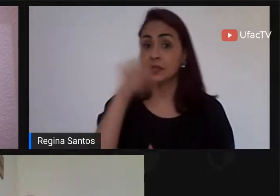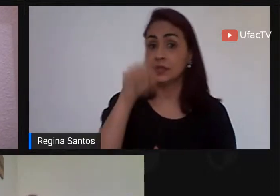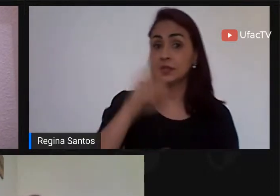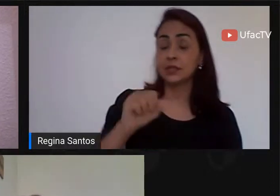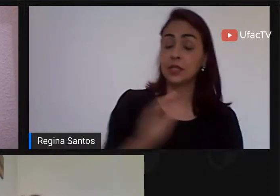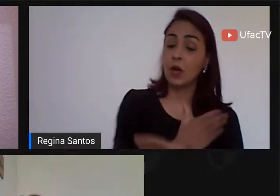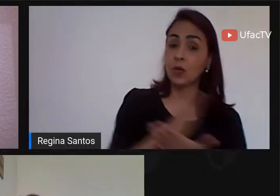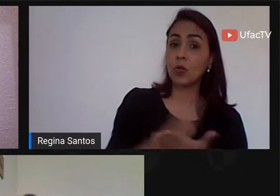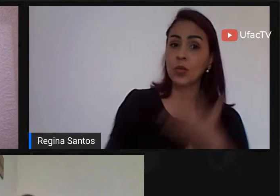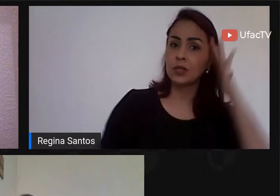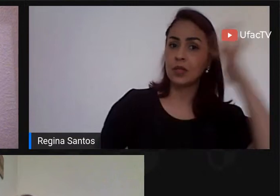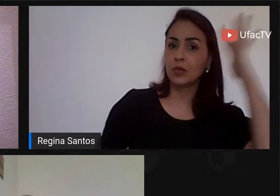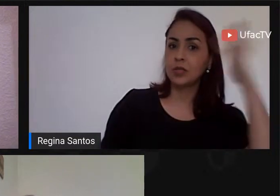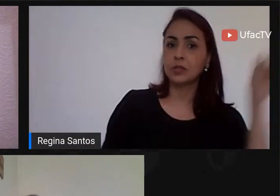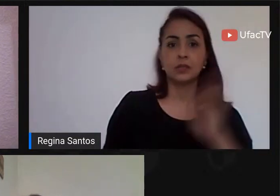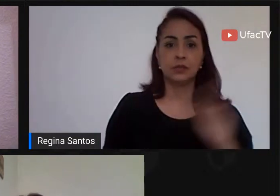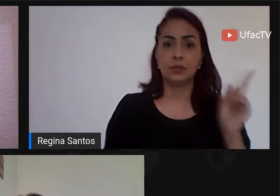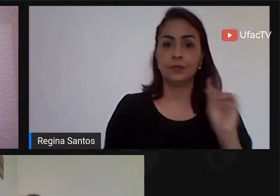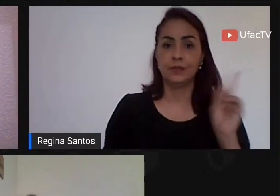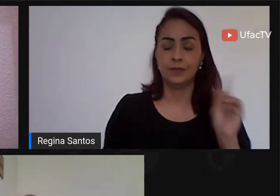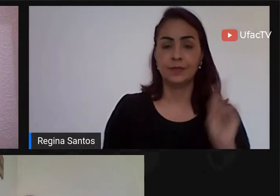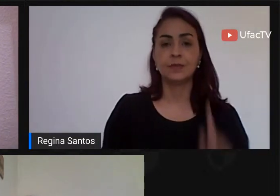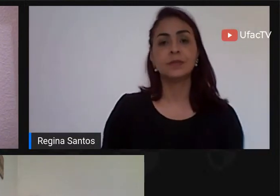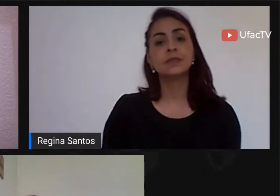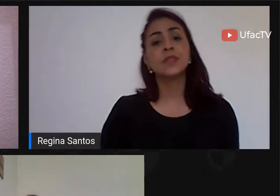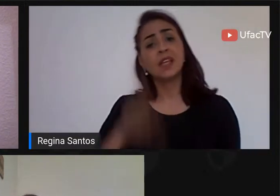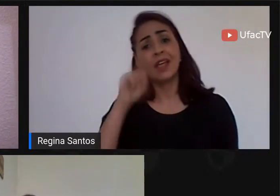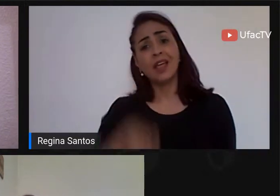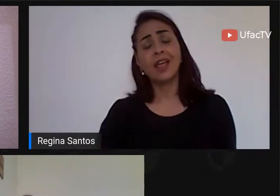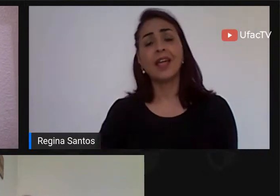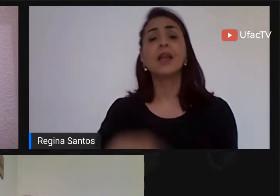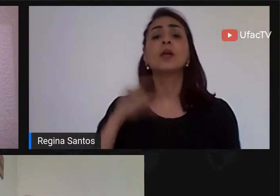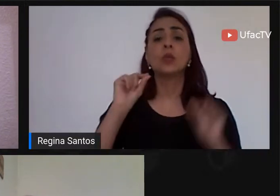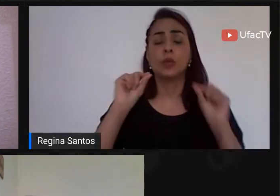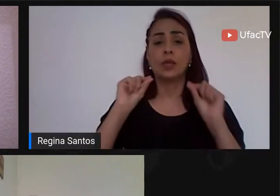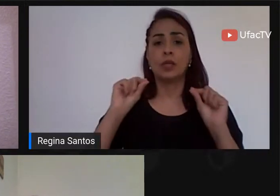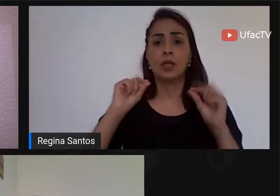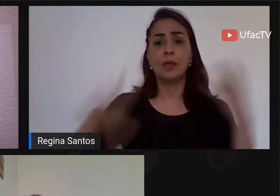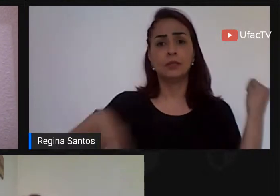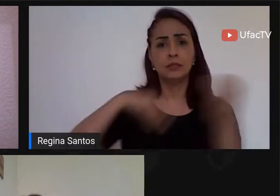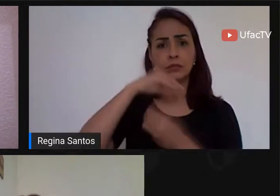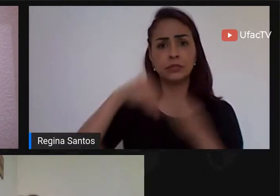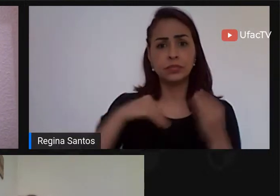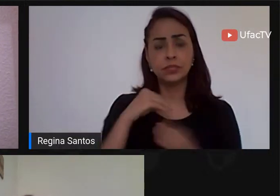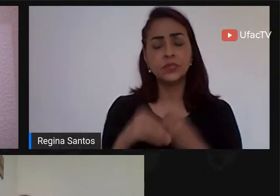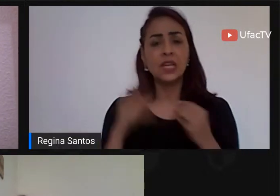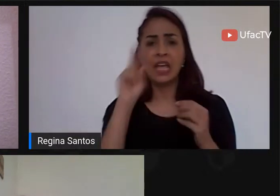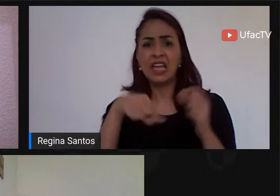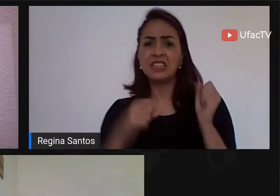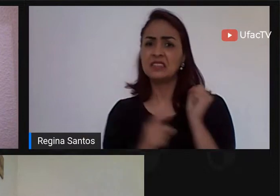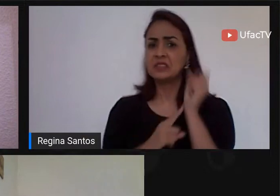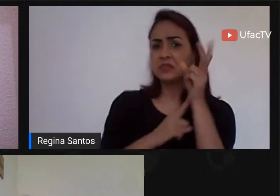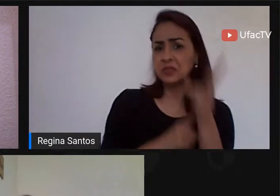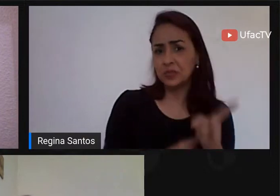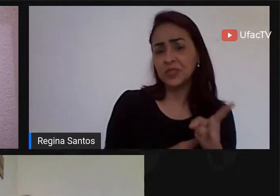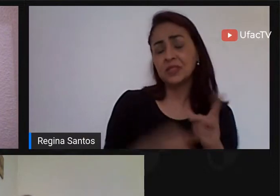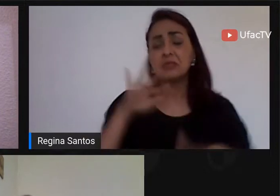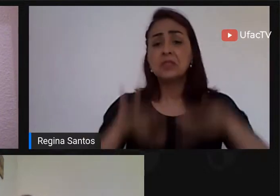são híbridas, são heterogêneas, são modalidades, são dicotomias, enfim,